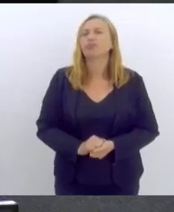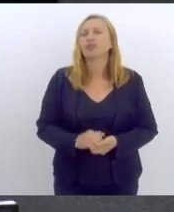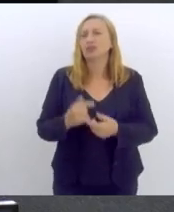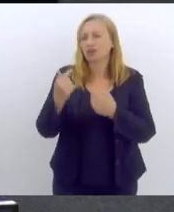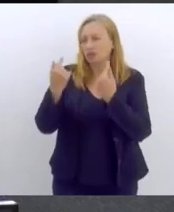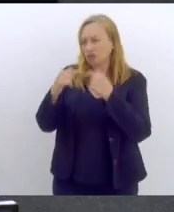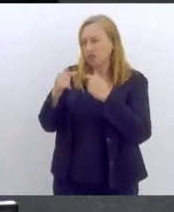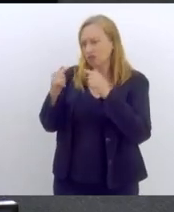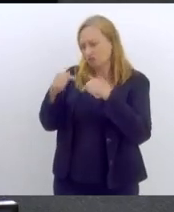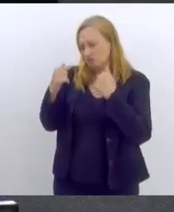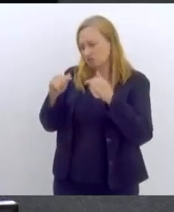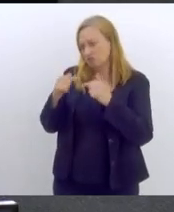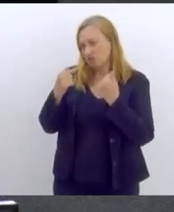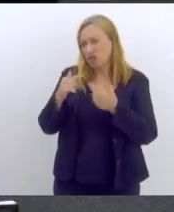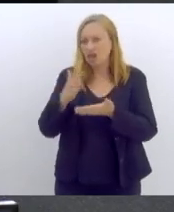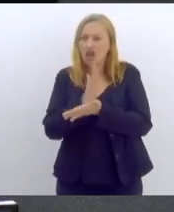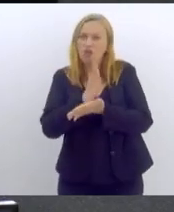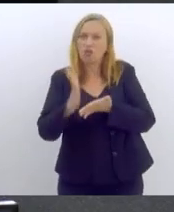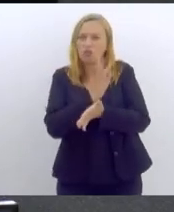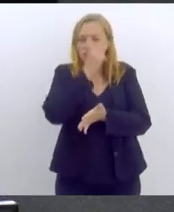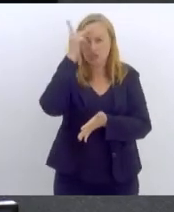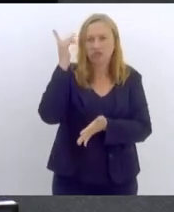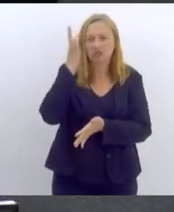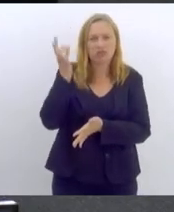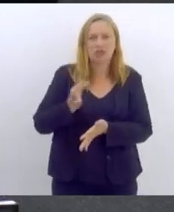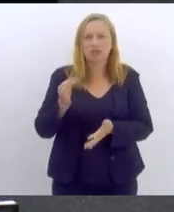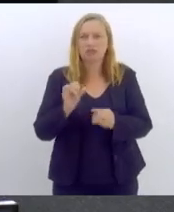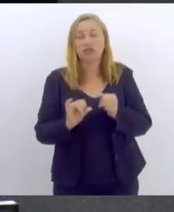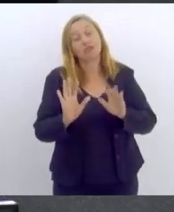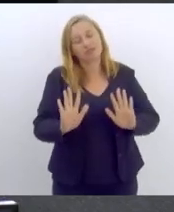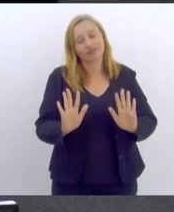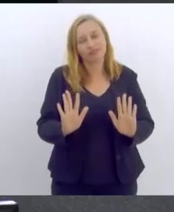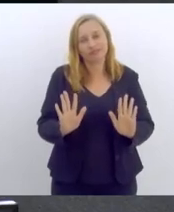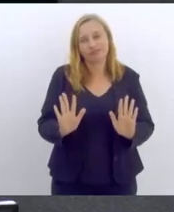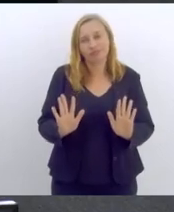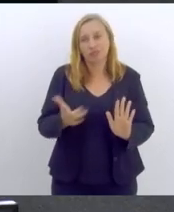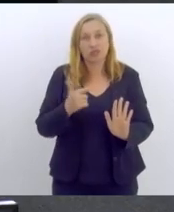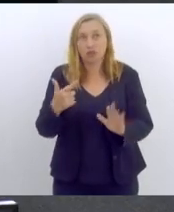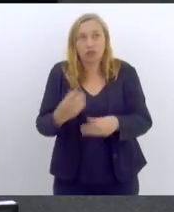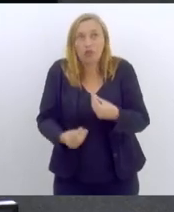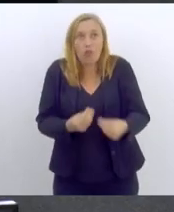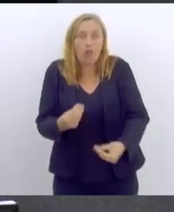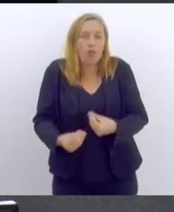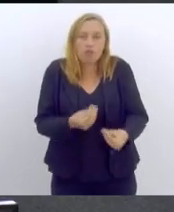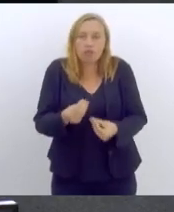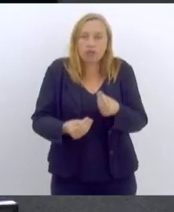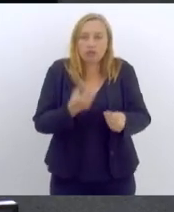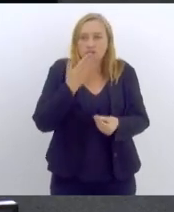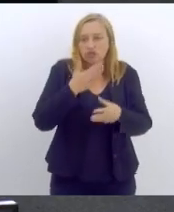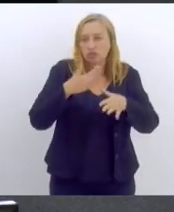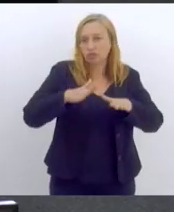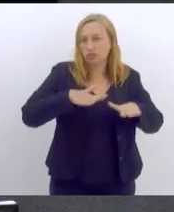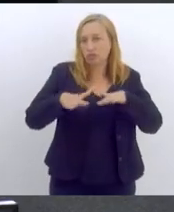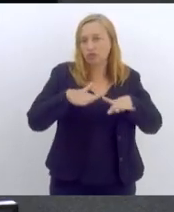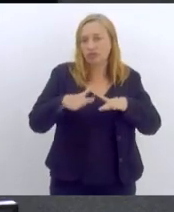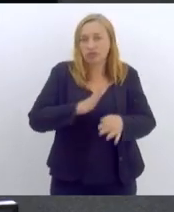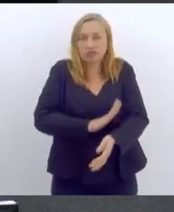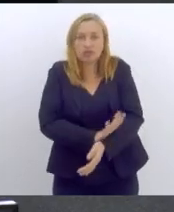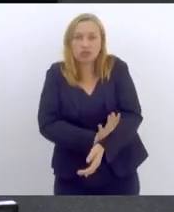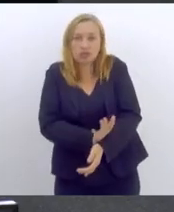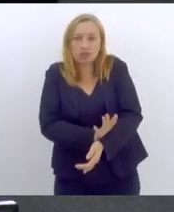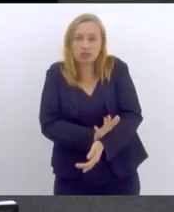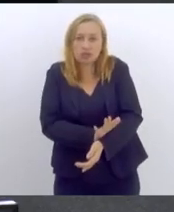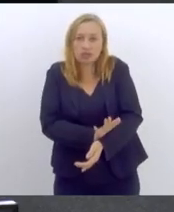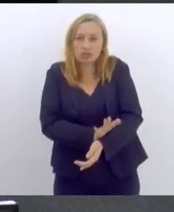criticado por algumas pessoas. Ah, o cara não sabe o que está fazendo. Gente, não tem como esse tipo de movimentação racista, esse tipo de